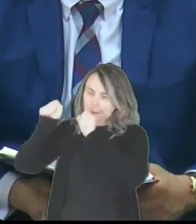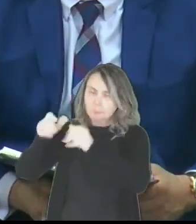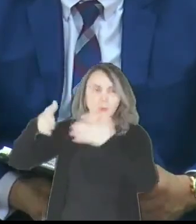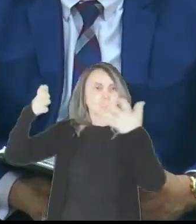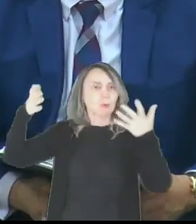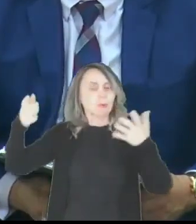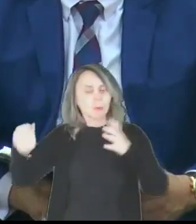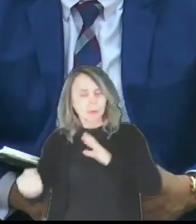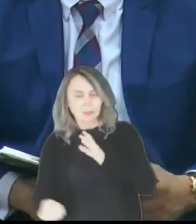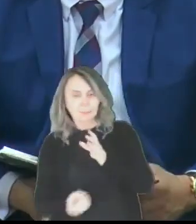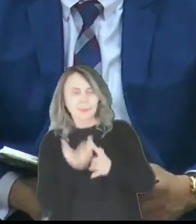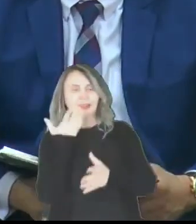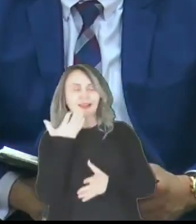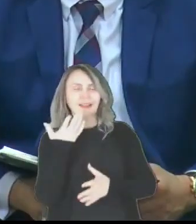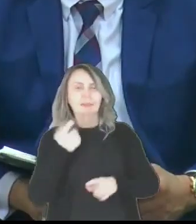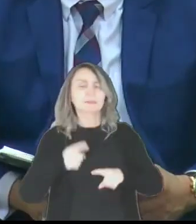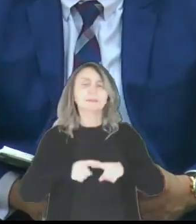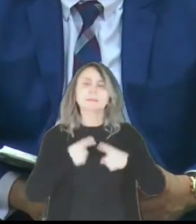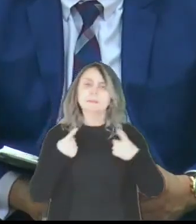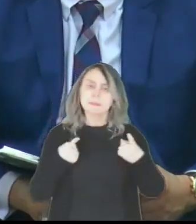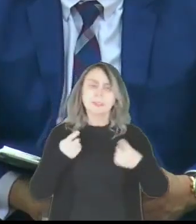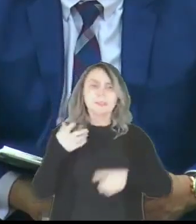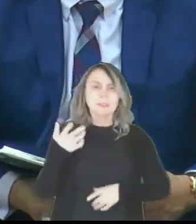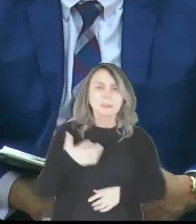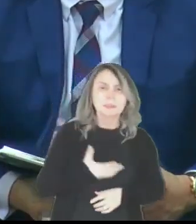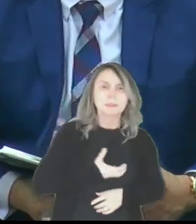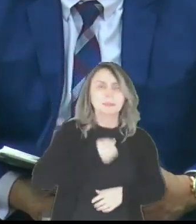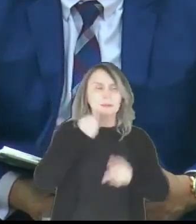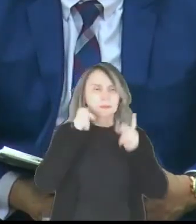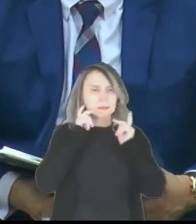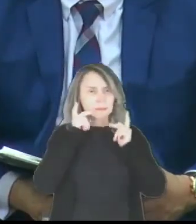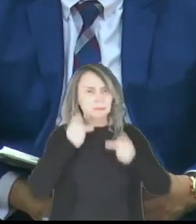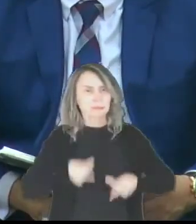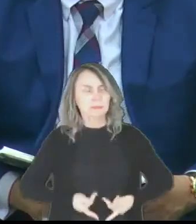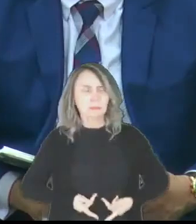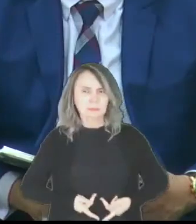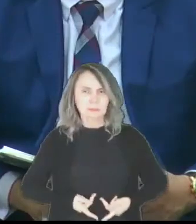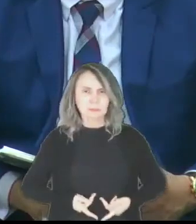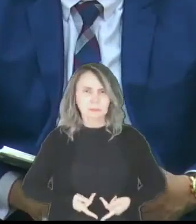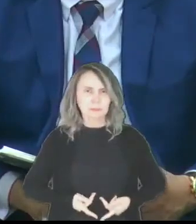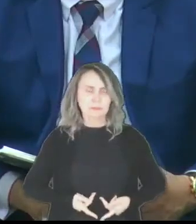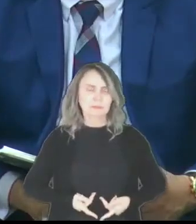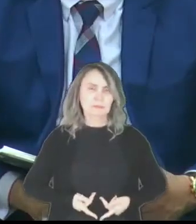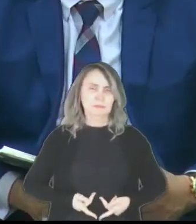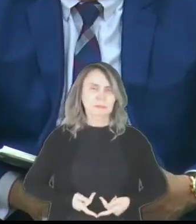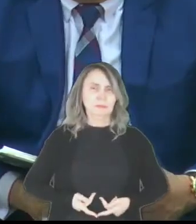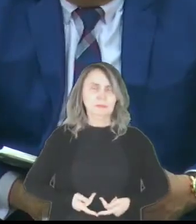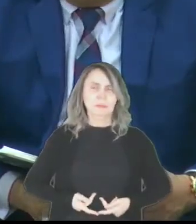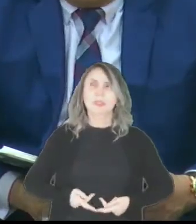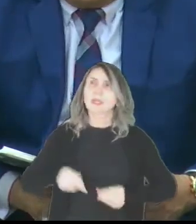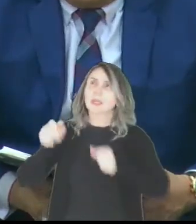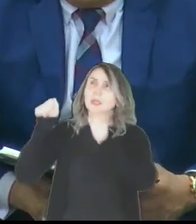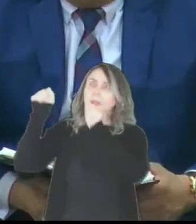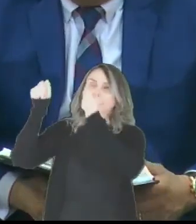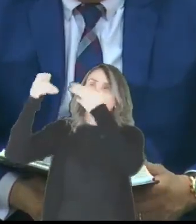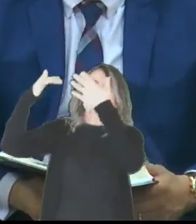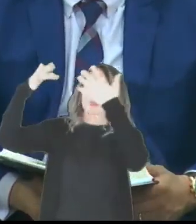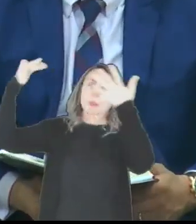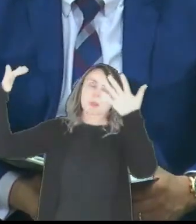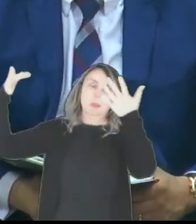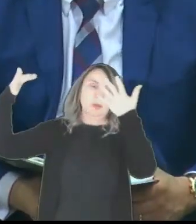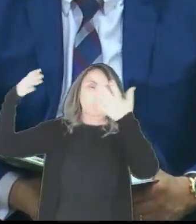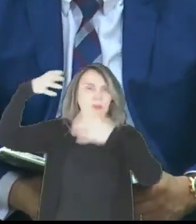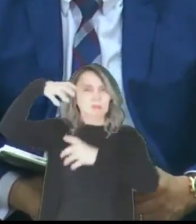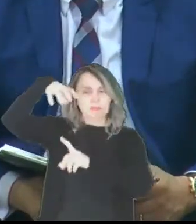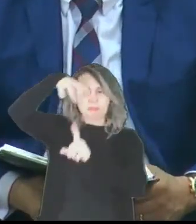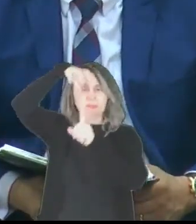fez, mas para salvar a humanidade, ele não podia vir com a sua glória. Para salvar a humanidade, ele não